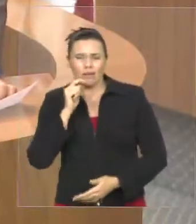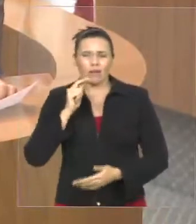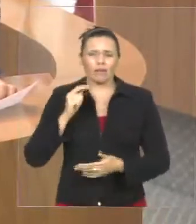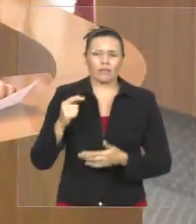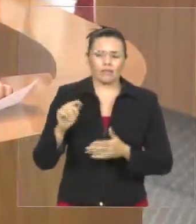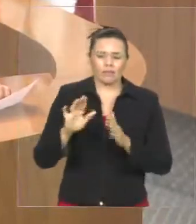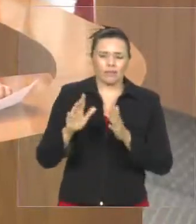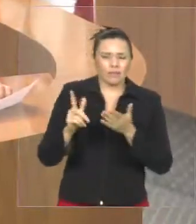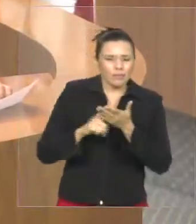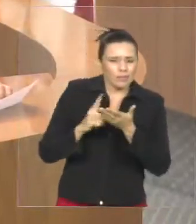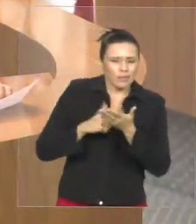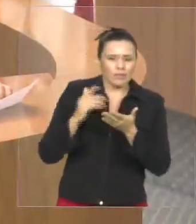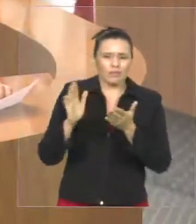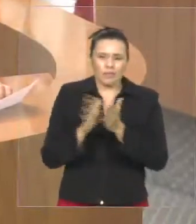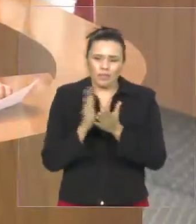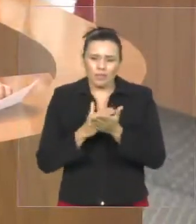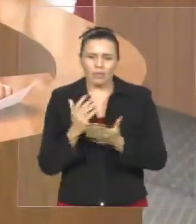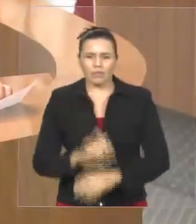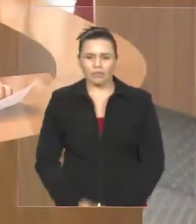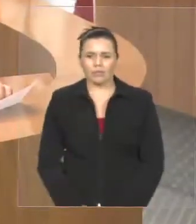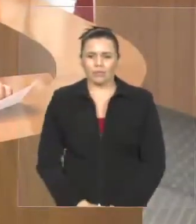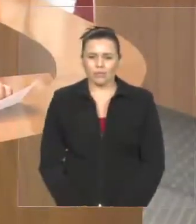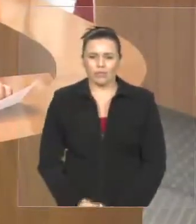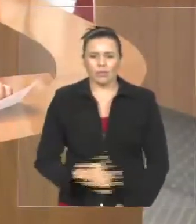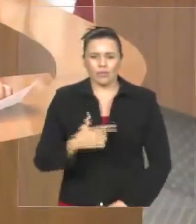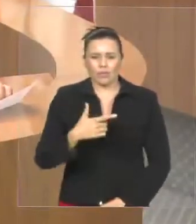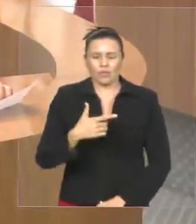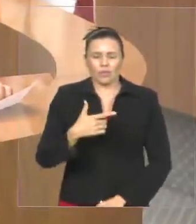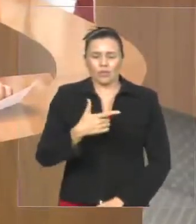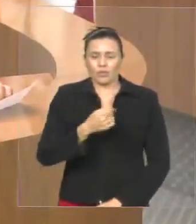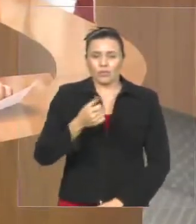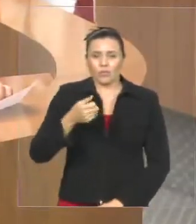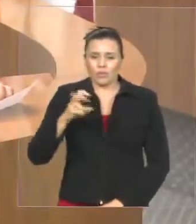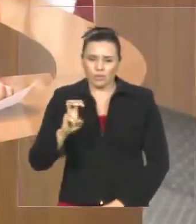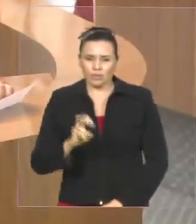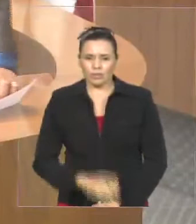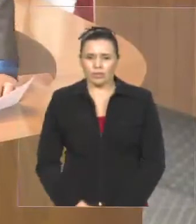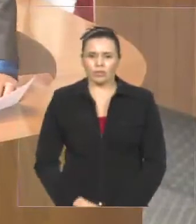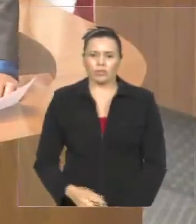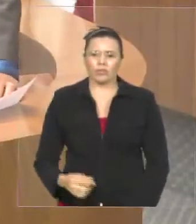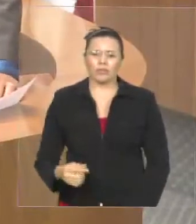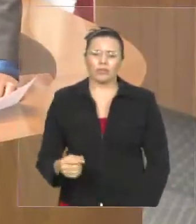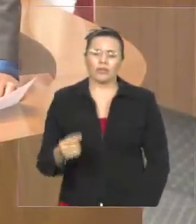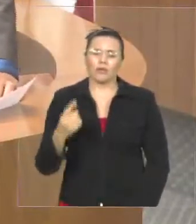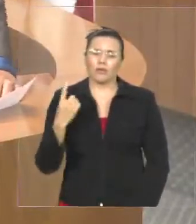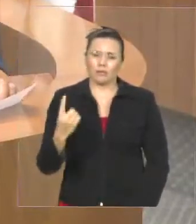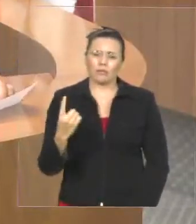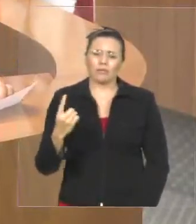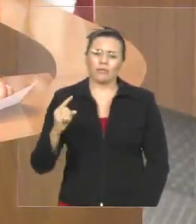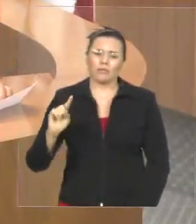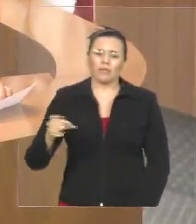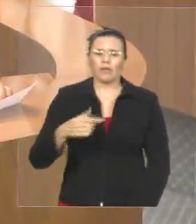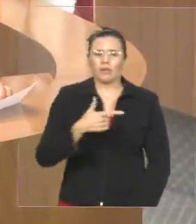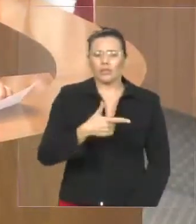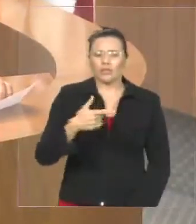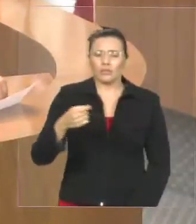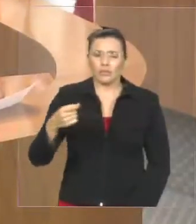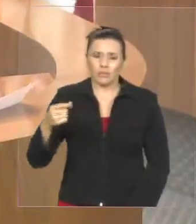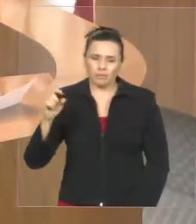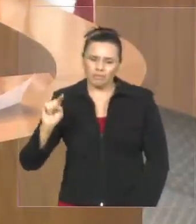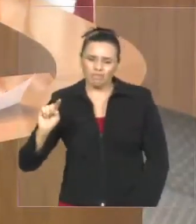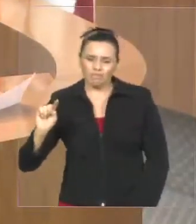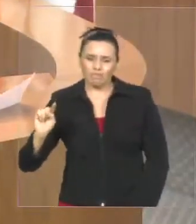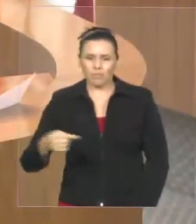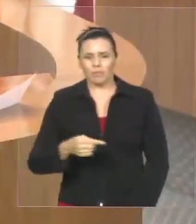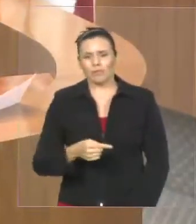2015, foram mais de 1 milhão e 200 mil crianças que receberam esse benefício. O ano